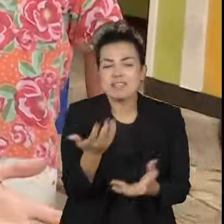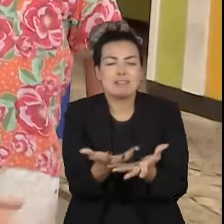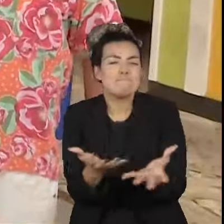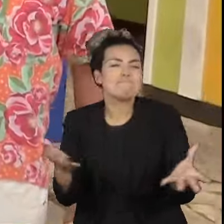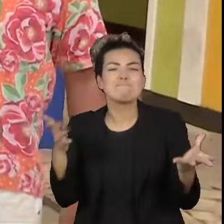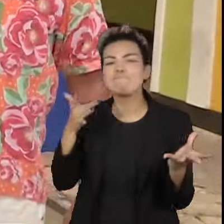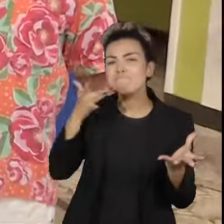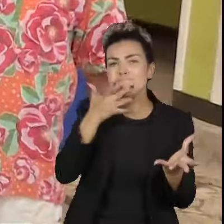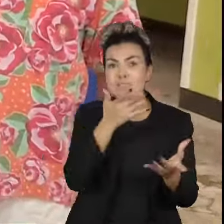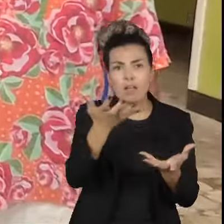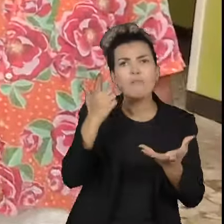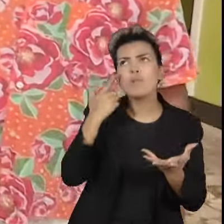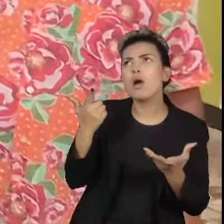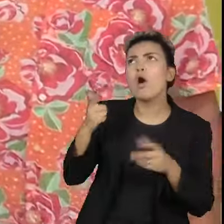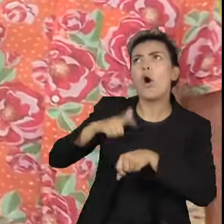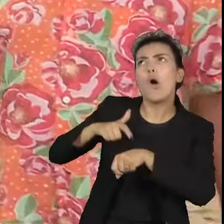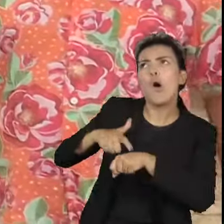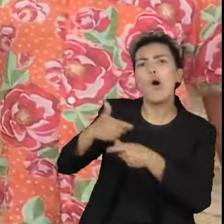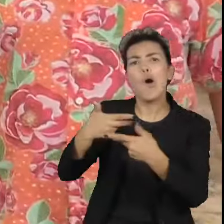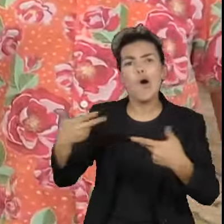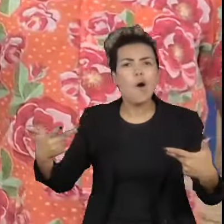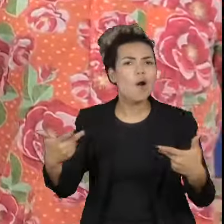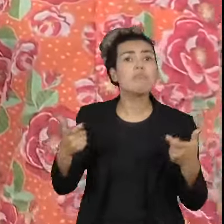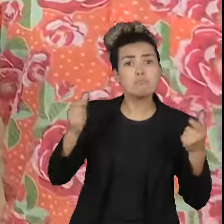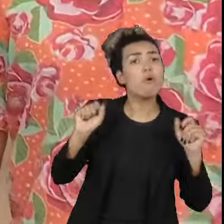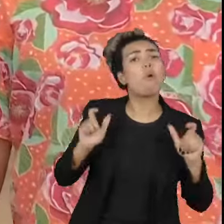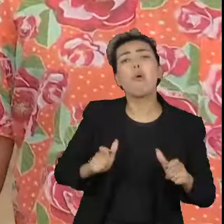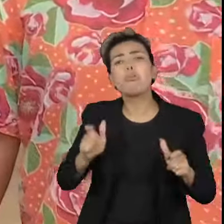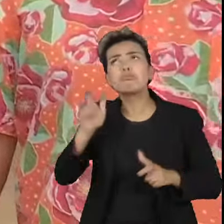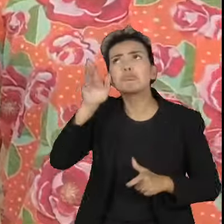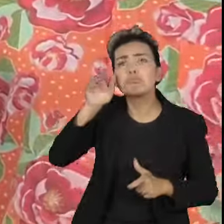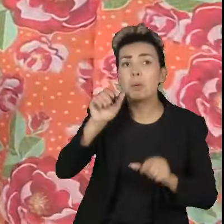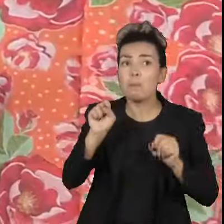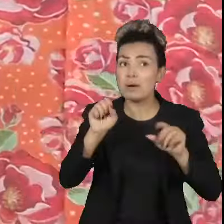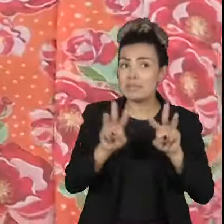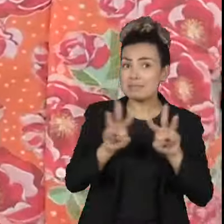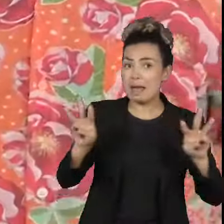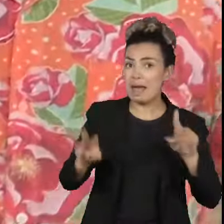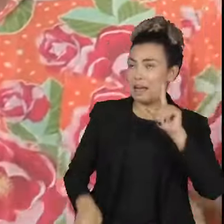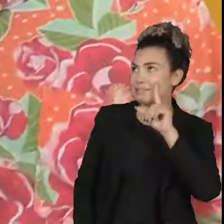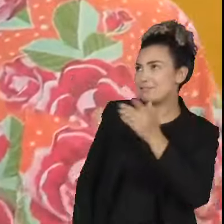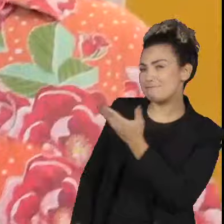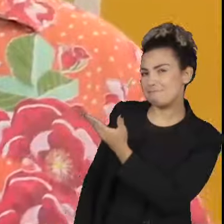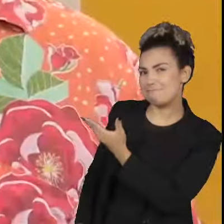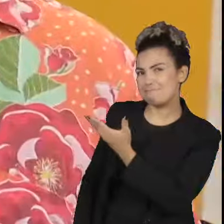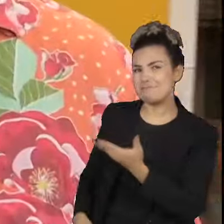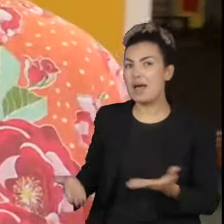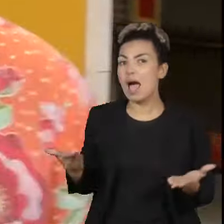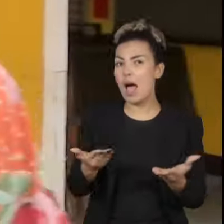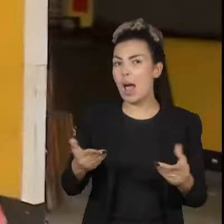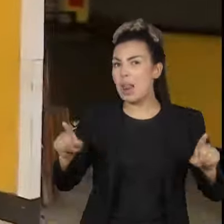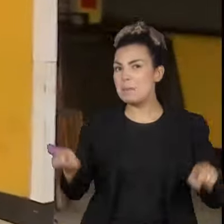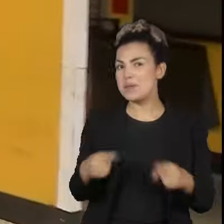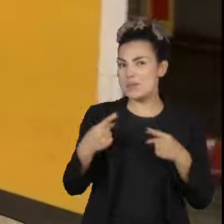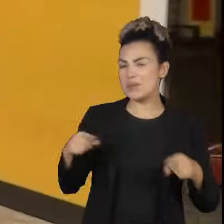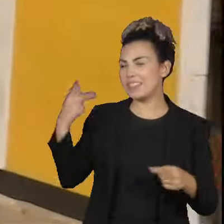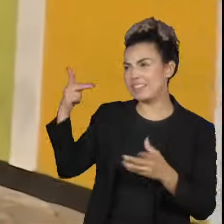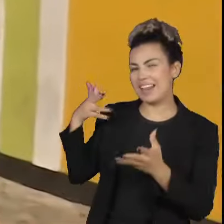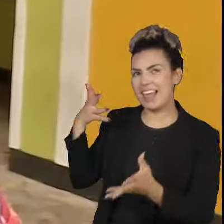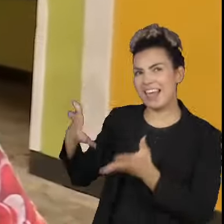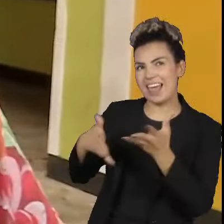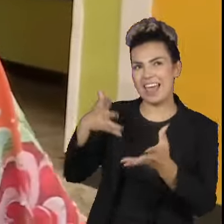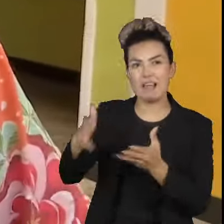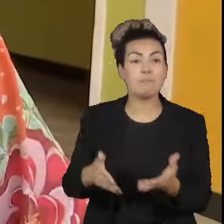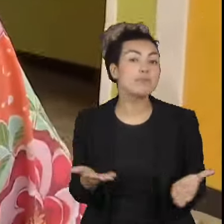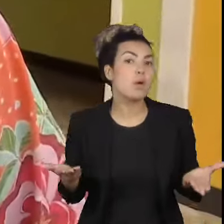acessar a programação completa é só entrar no site que está aparecendo aqui na tela. Deixo vocês agora com um versinho feito especialmente para a gente. Hoje é